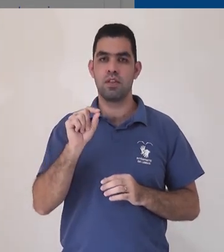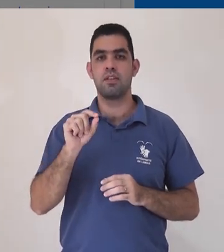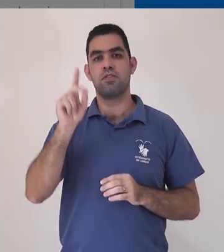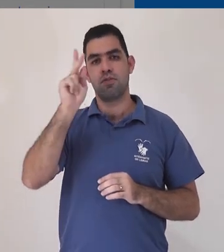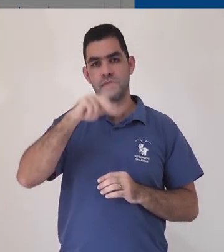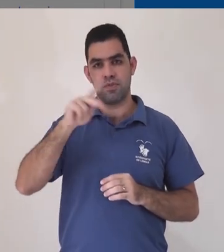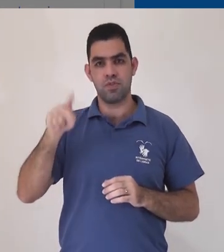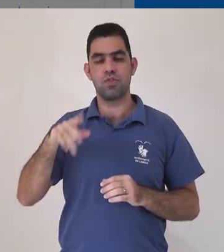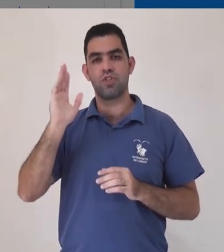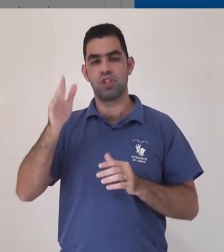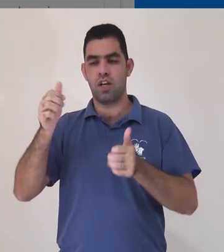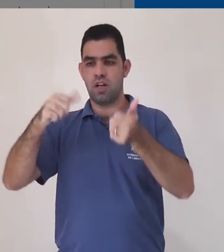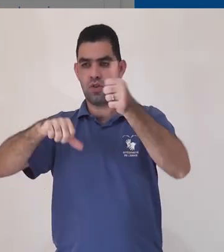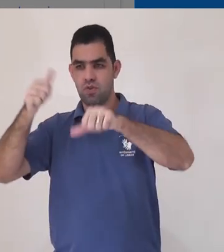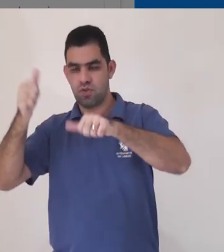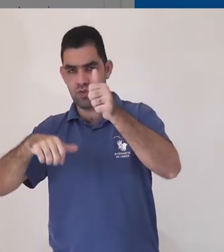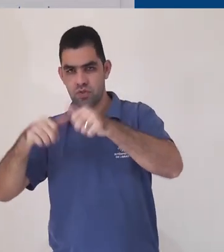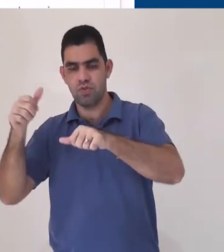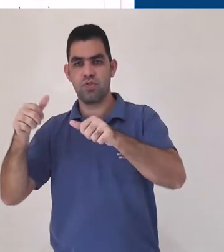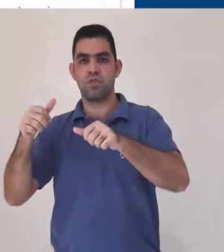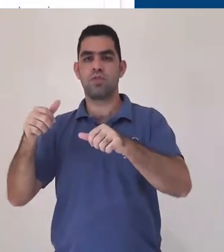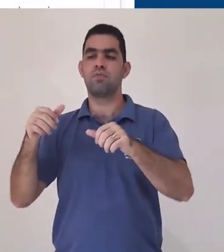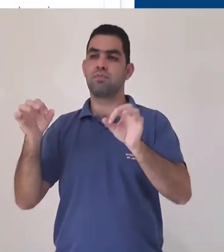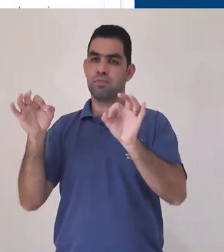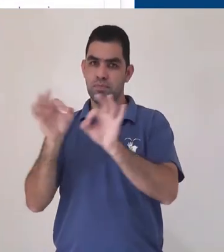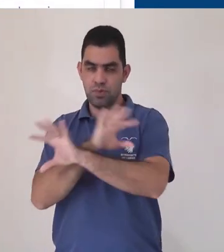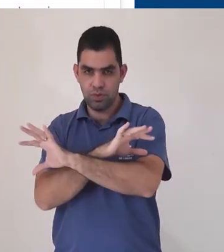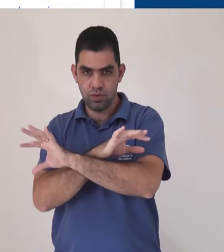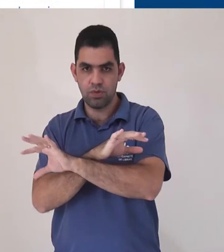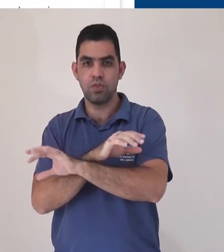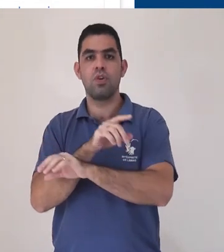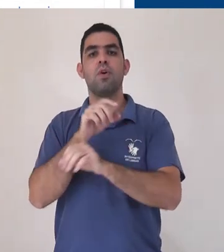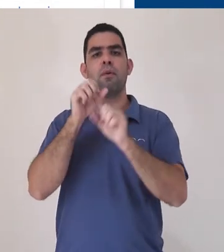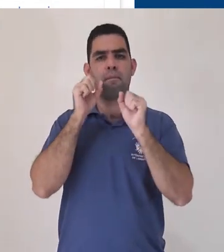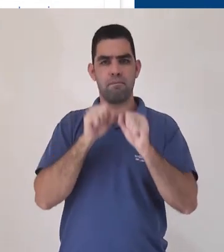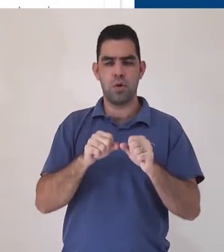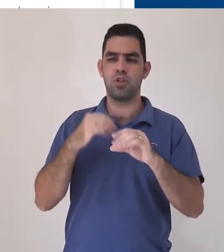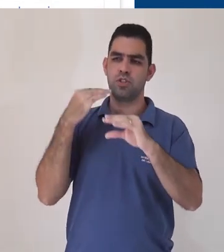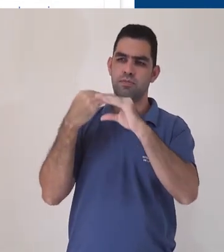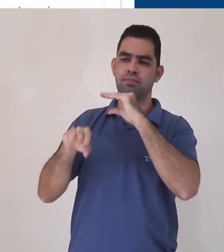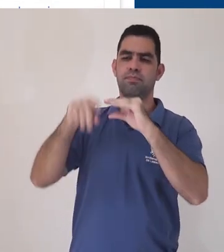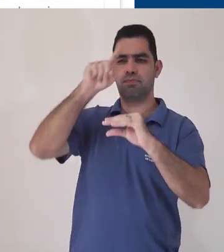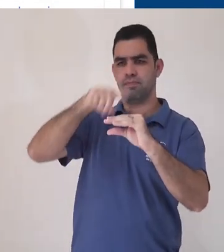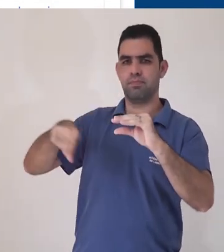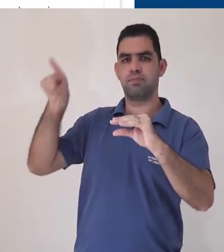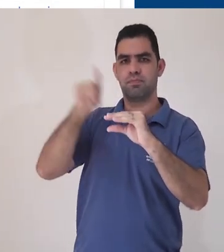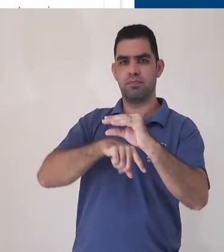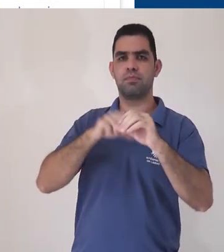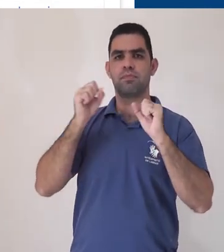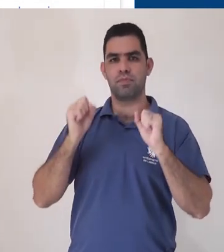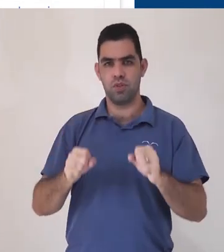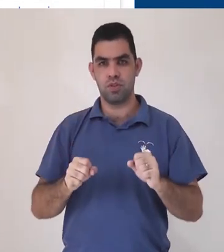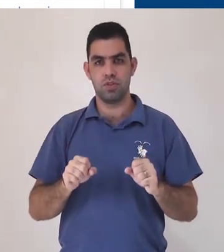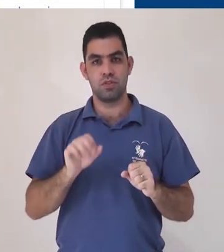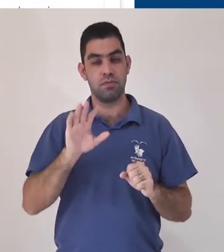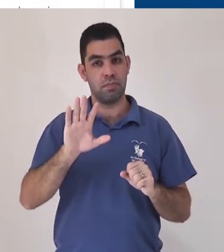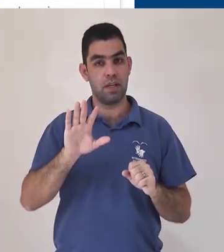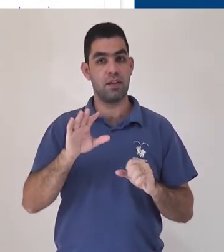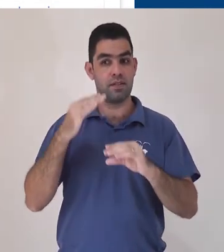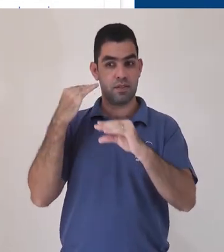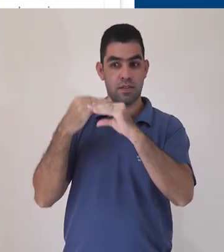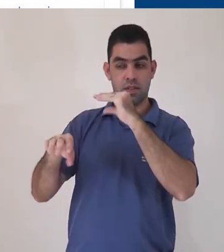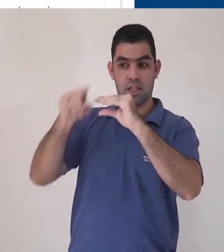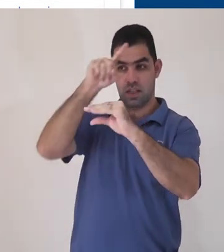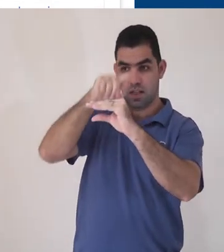que mesmo após o professor já até corrigido e avaliada a sua atividade você pode cancelar o envio por isso é importante que ao